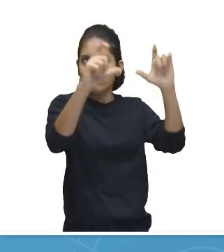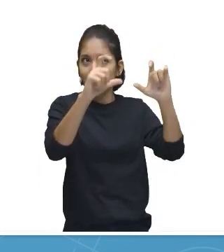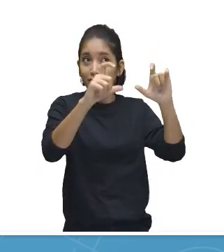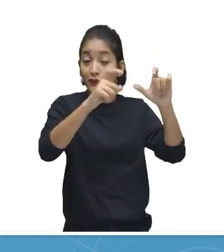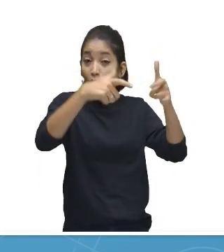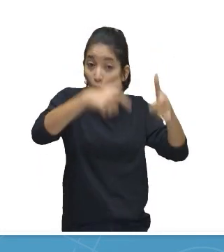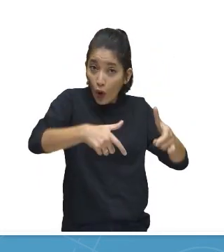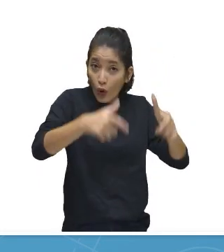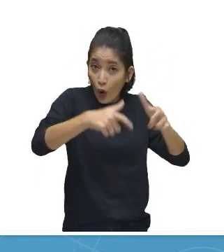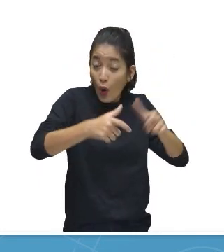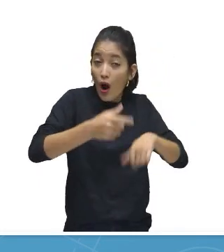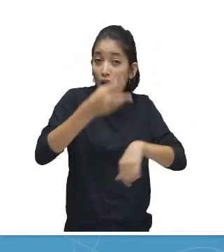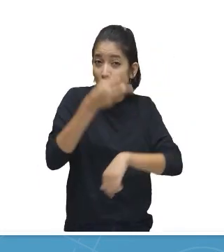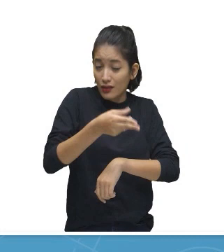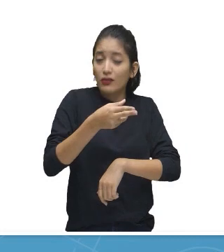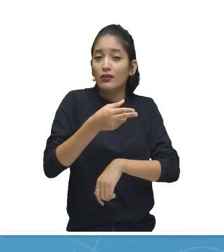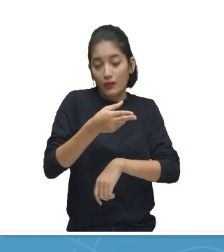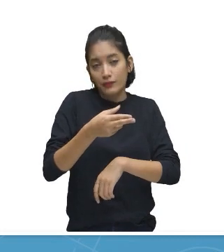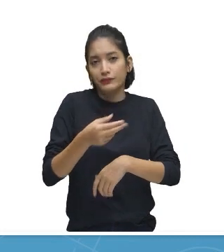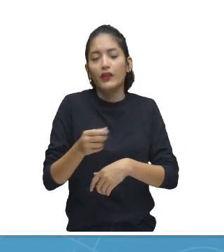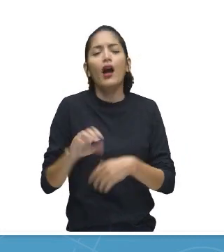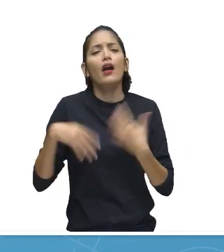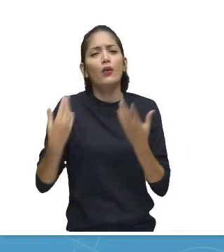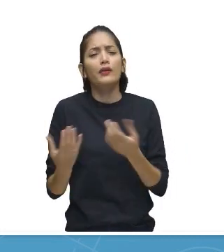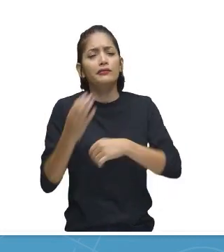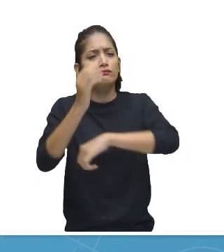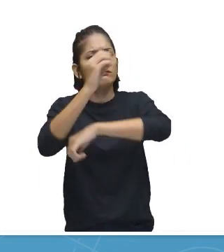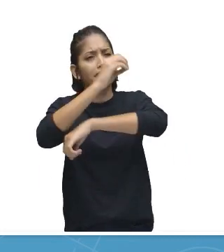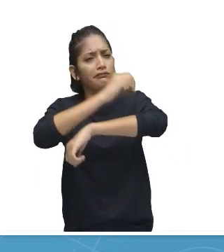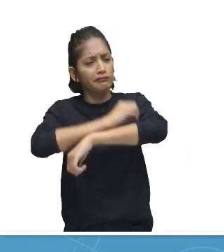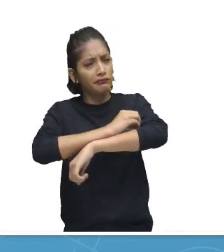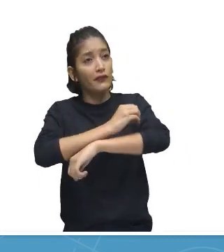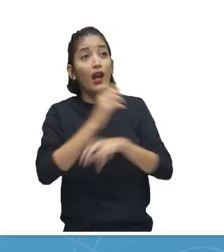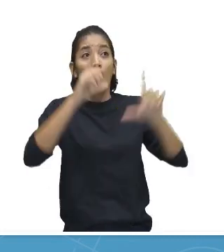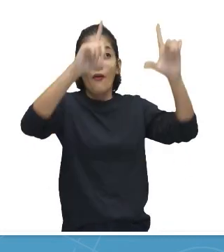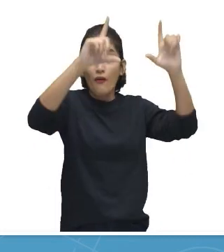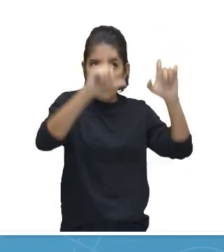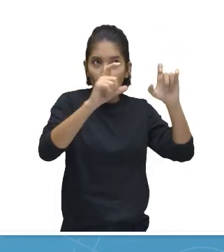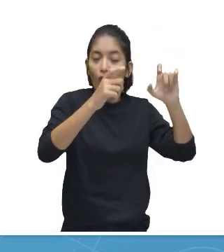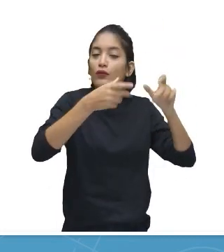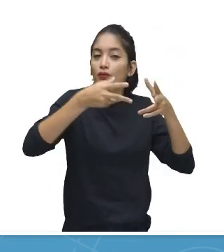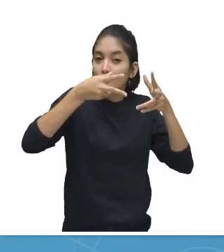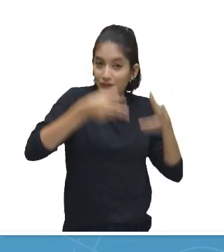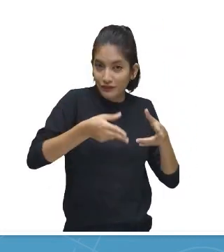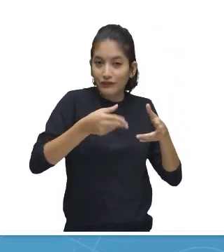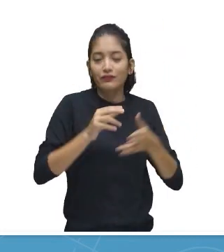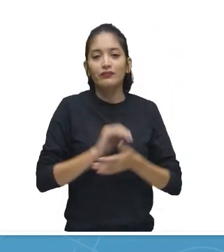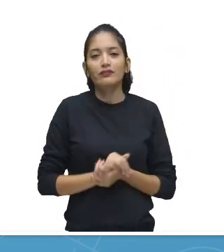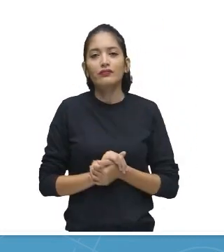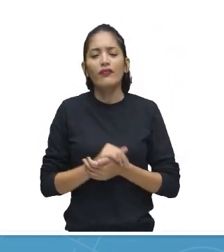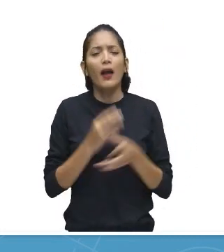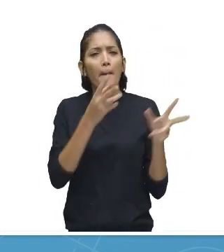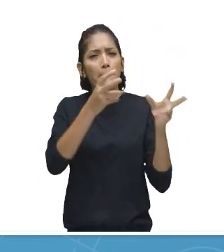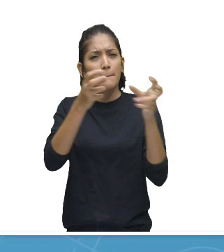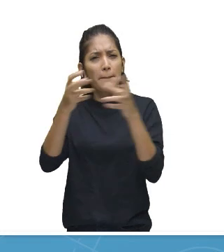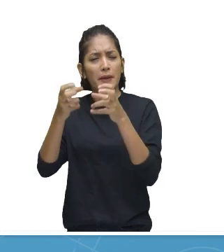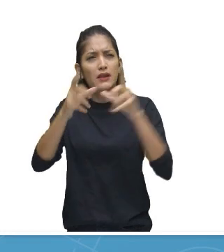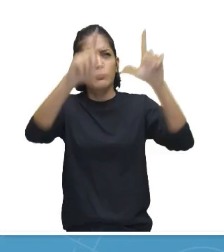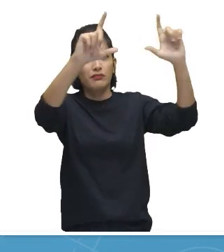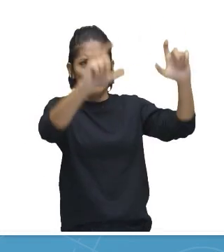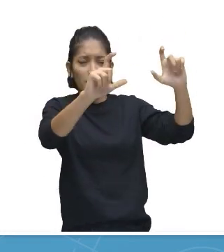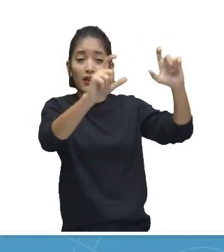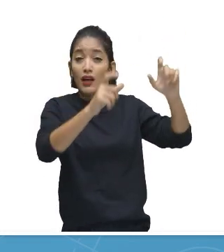E quando estiver anoitecendo, quando o sol estiver se pondo, tira uma foto do mesmo lugar. Vocês vão perceber que é a mesma cena, é o